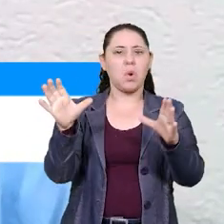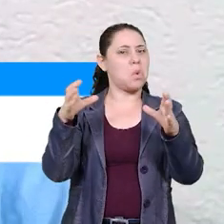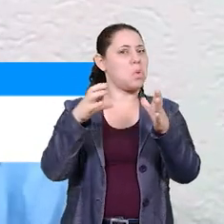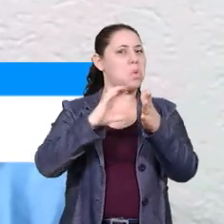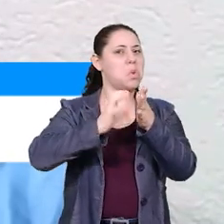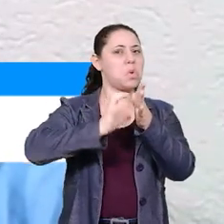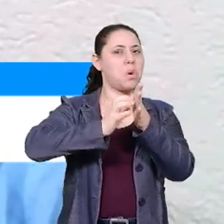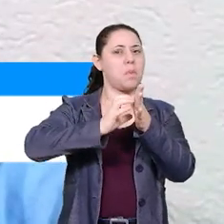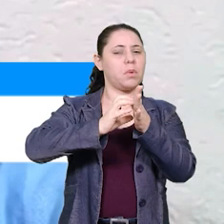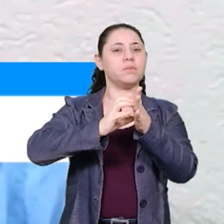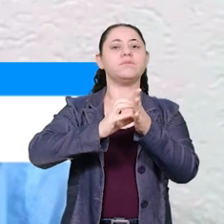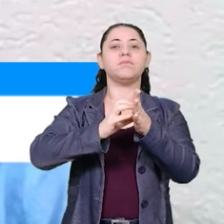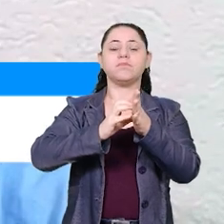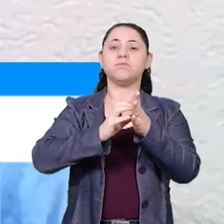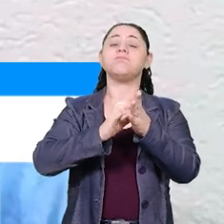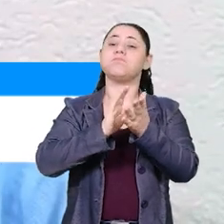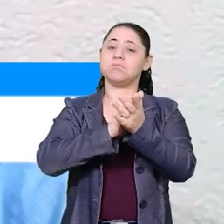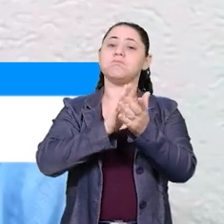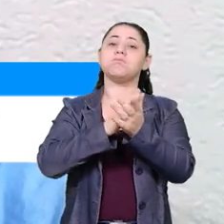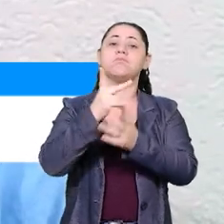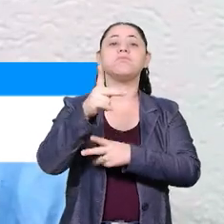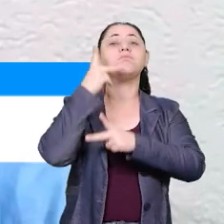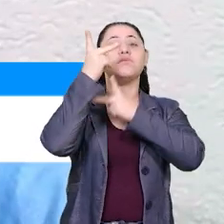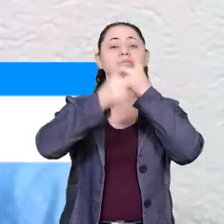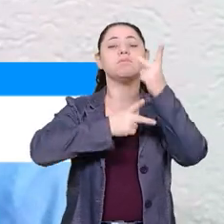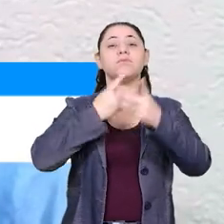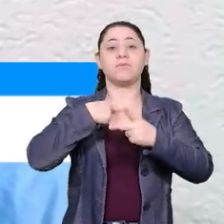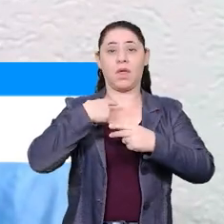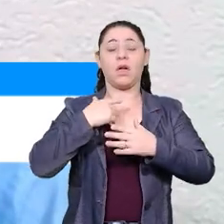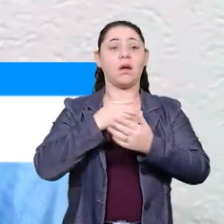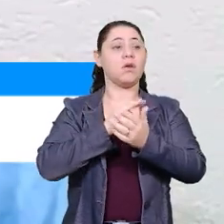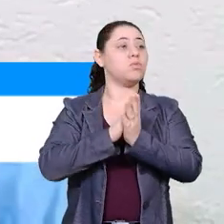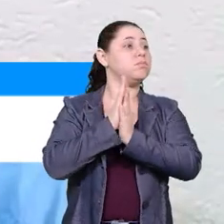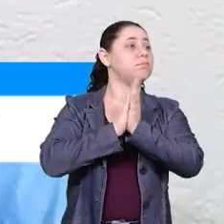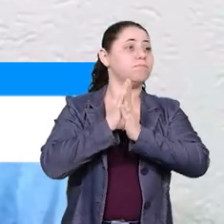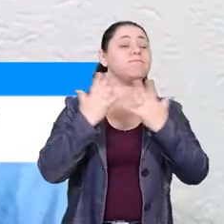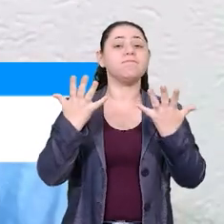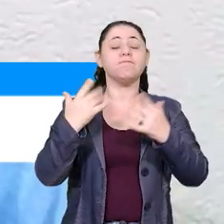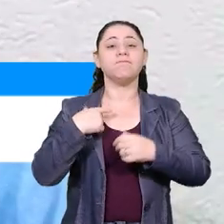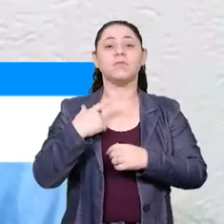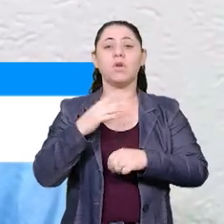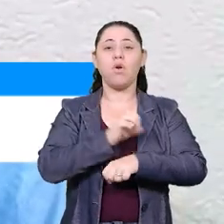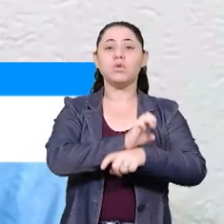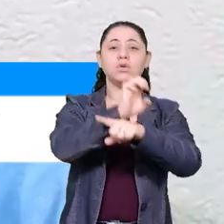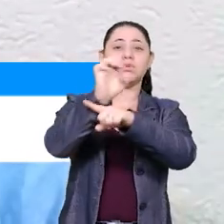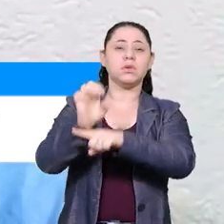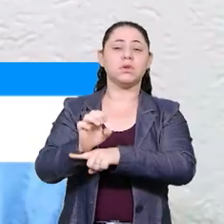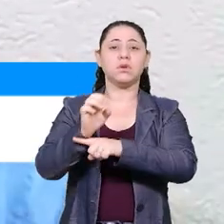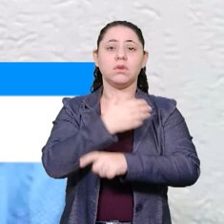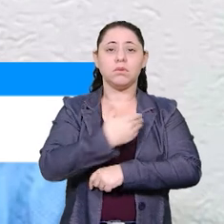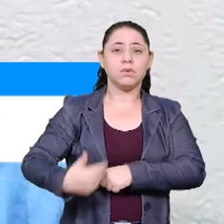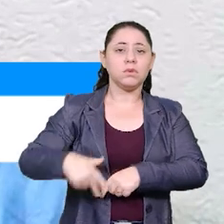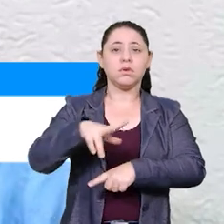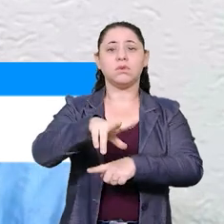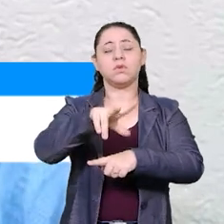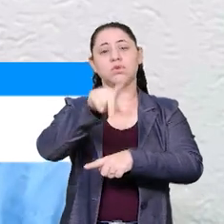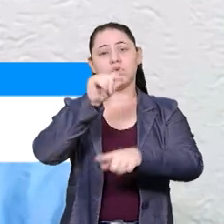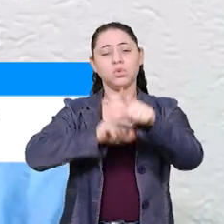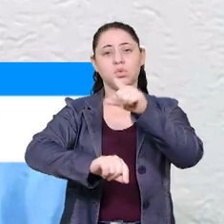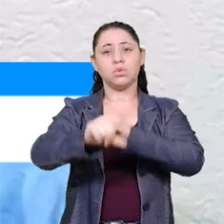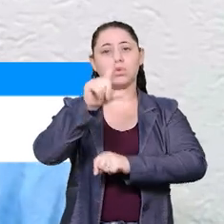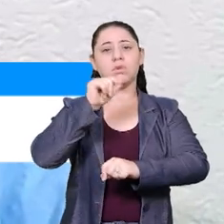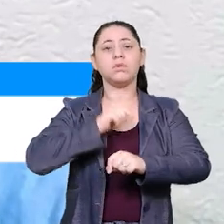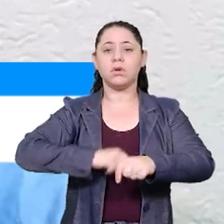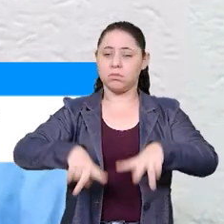tem que ser presidente do Brasil não Presidente tem partido político parabéns a sua fala eu tô